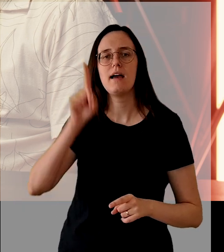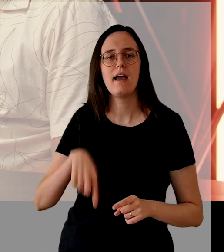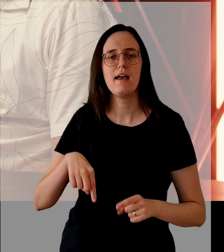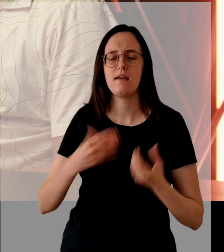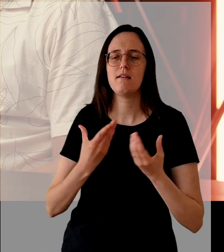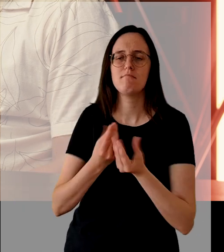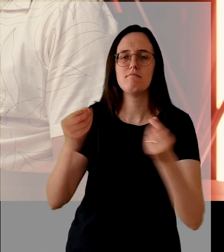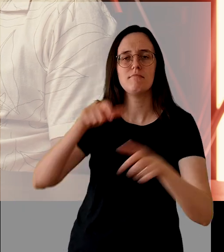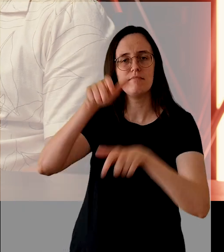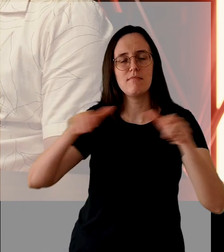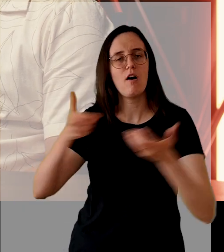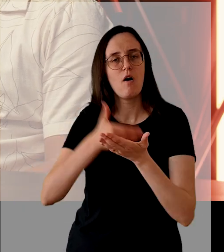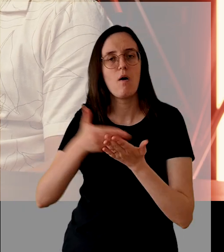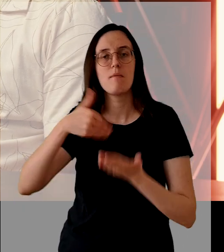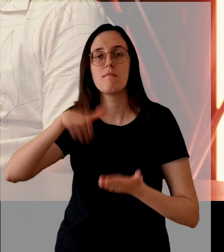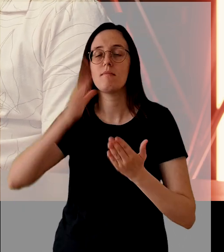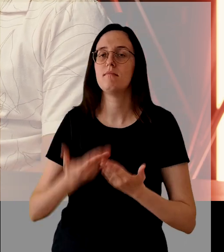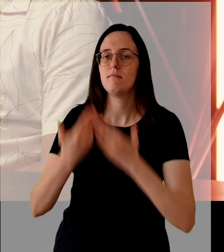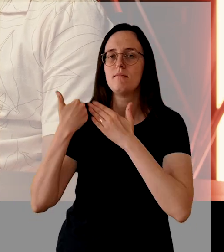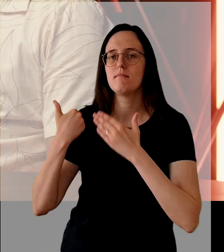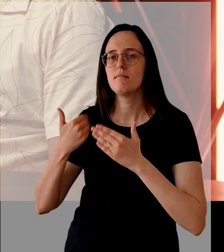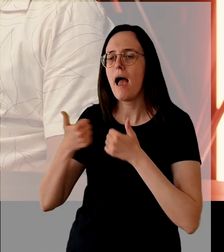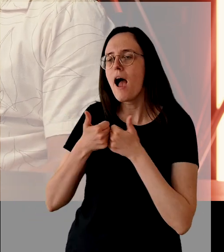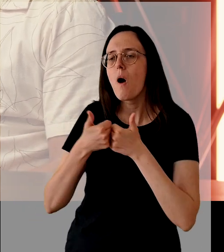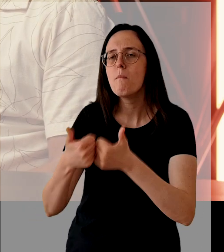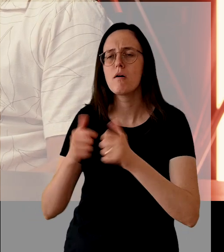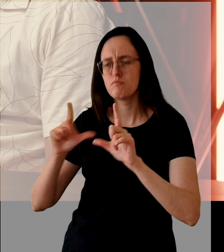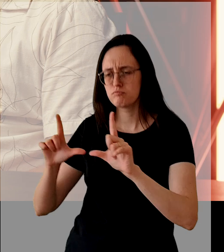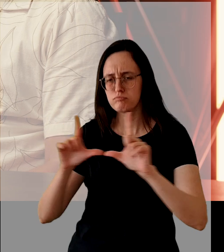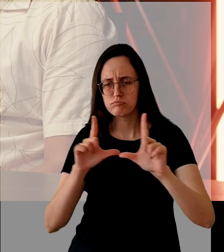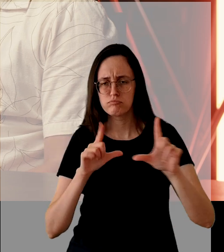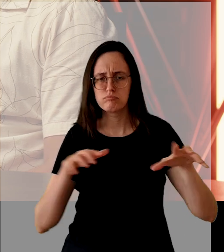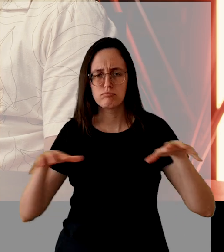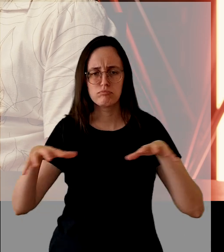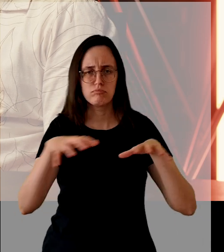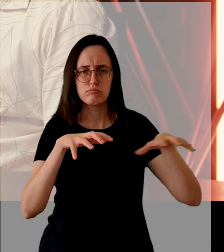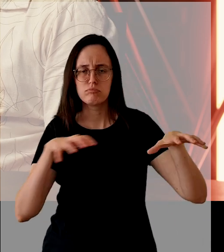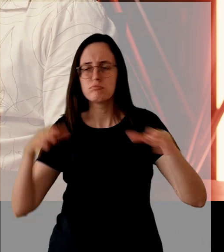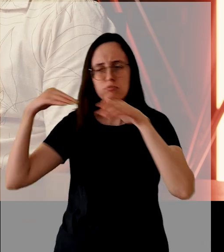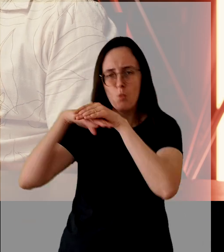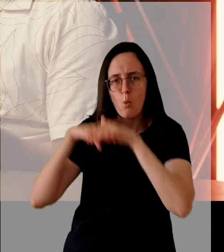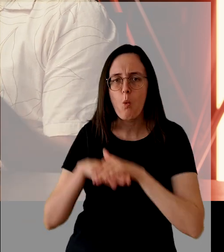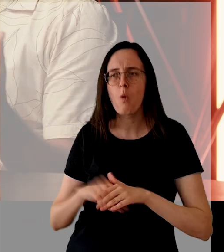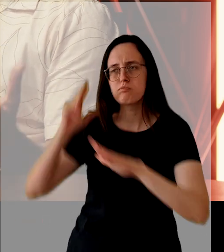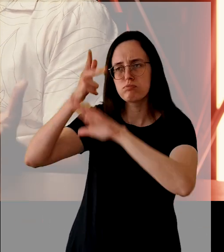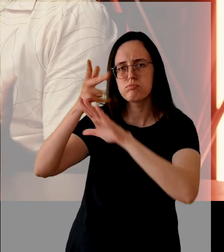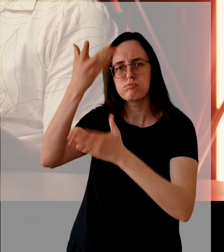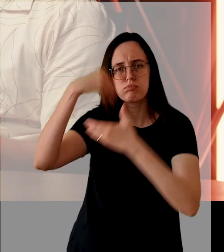uma galera que começa a ficar mais responsável pela monitoração e pelo fluxo dos arquivos, né? Então é